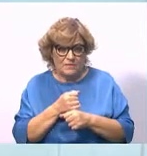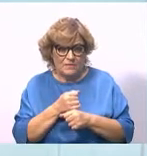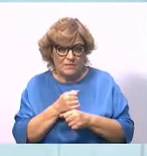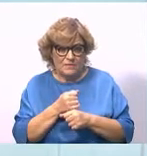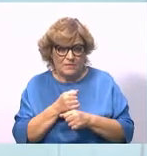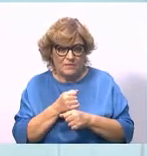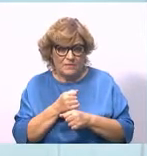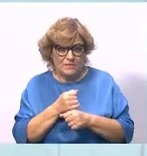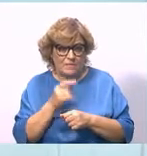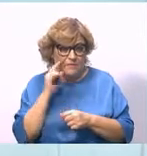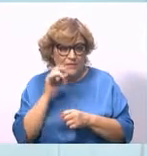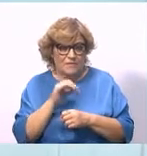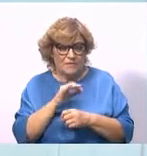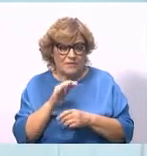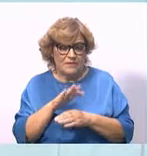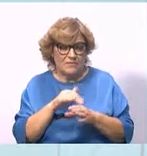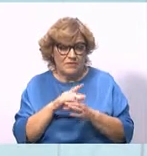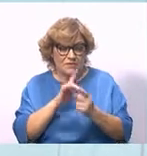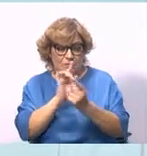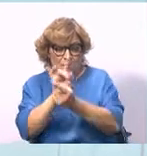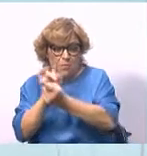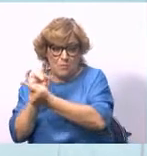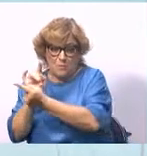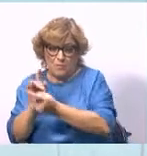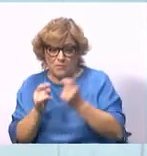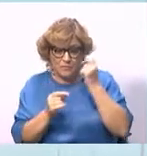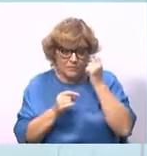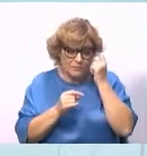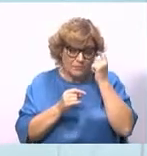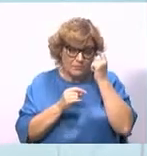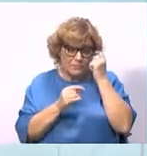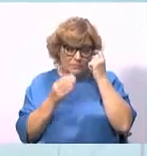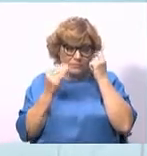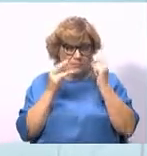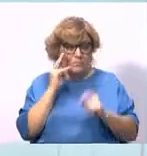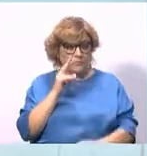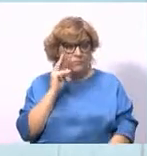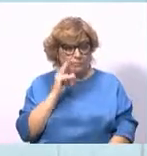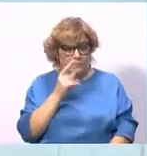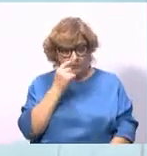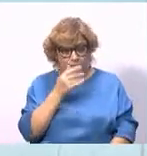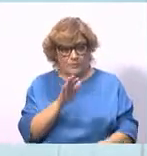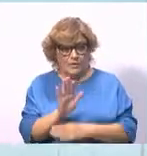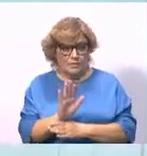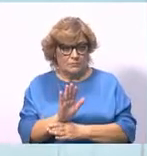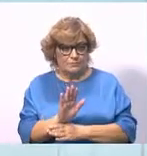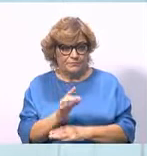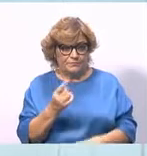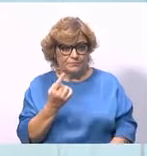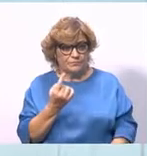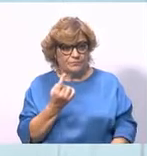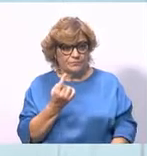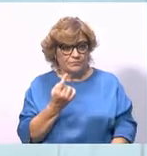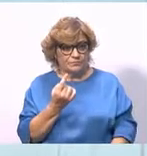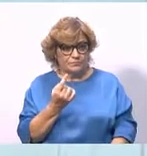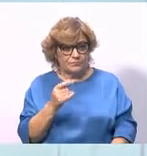dedos, isto é evidente que é feito personalizadamente. Há um bocado mostrávamos um exemplo de